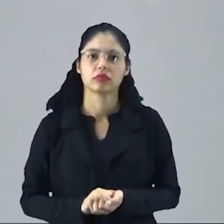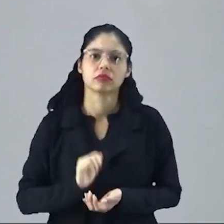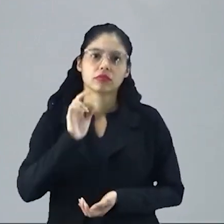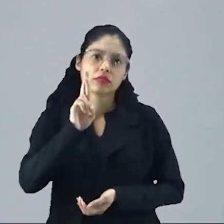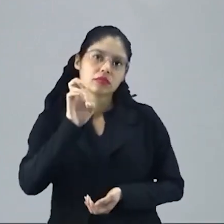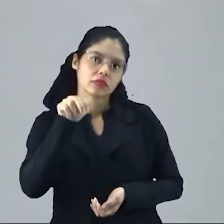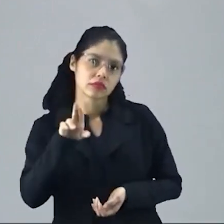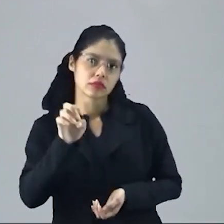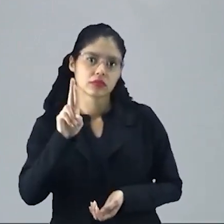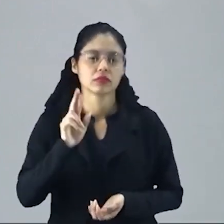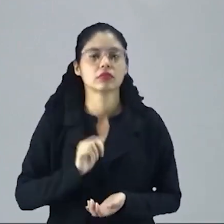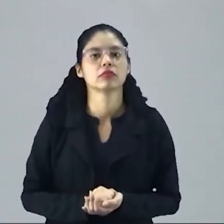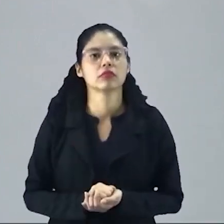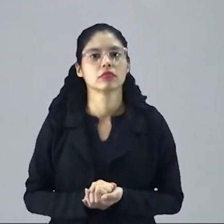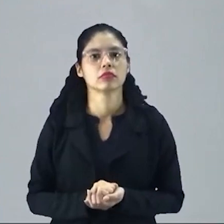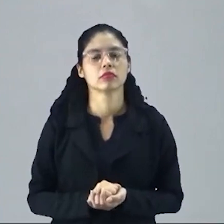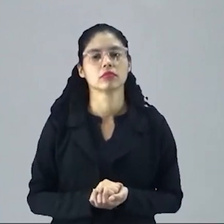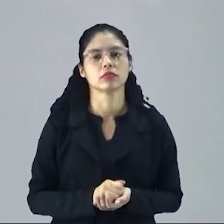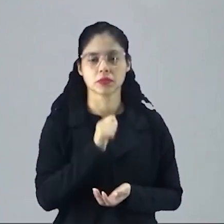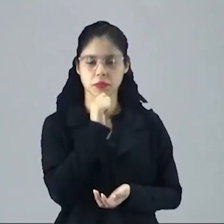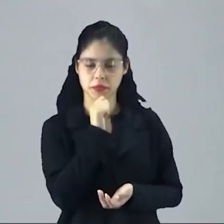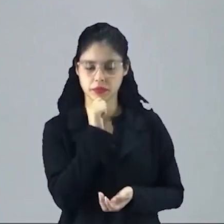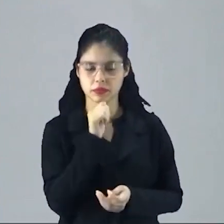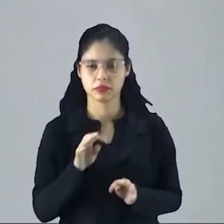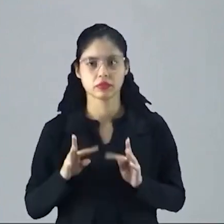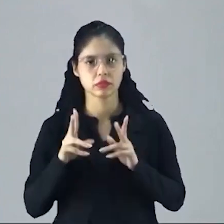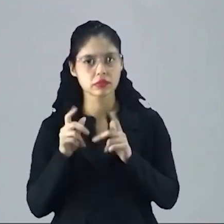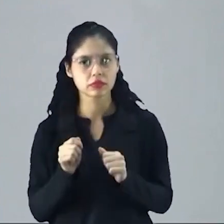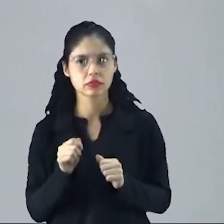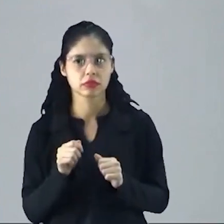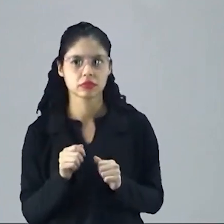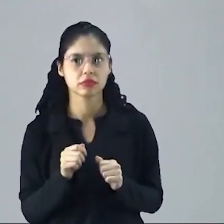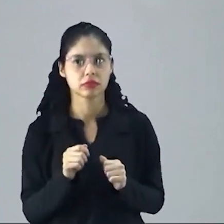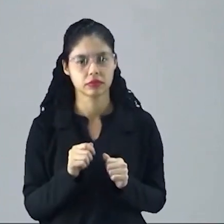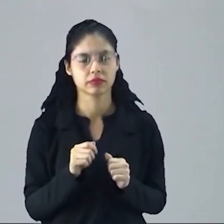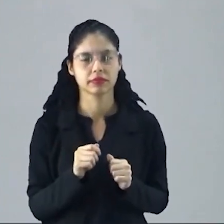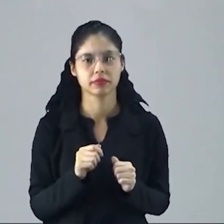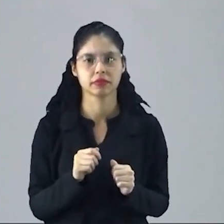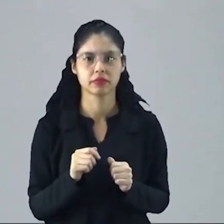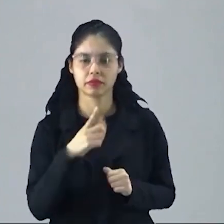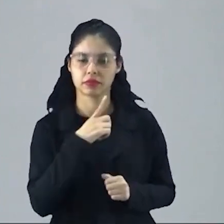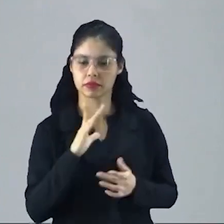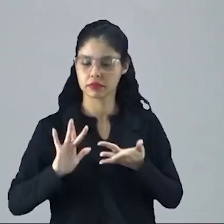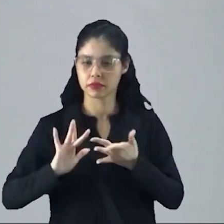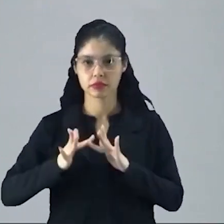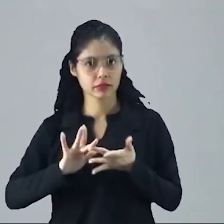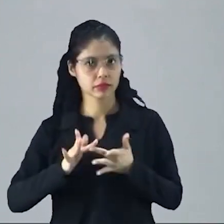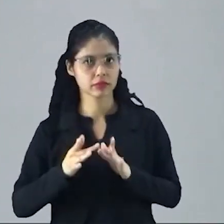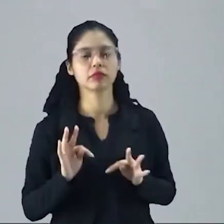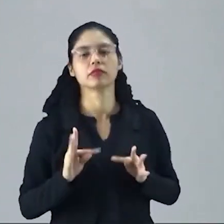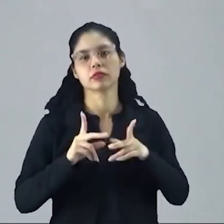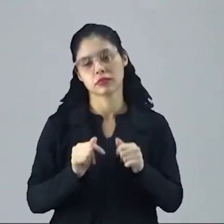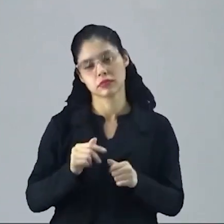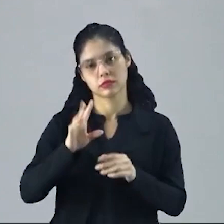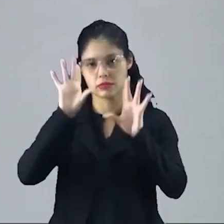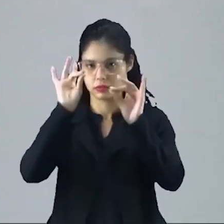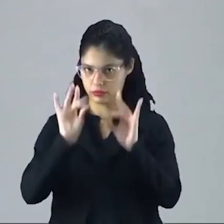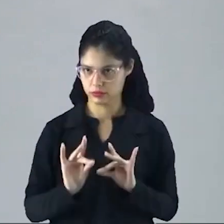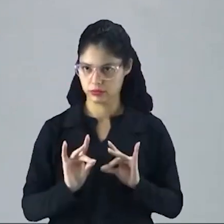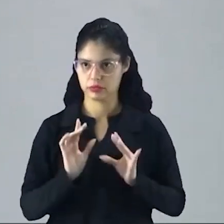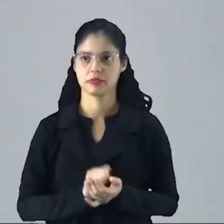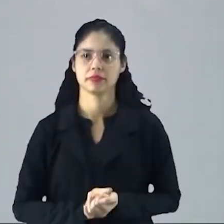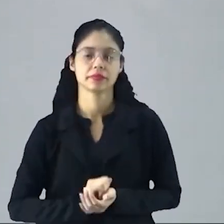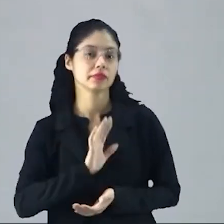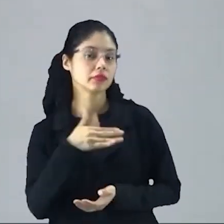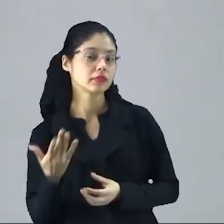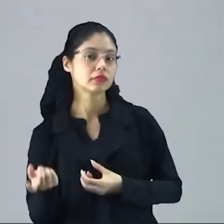René Magritte, né, Salvador Dalí, do surrealismo. Então, eles tiveram contato com toda essa estética.